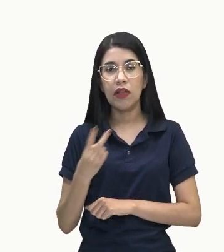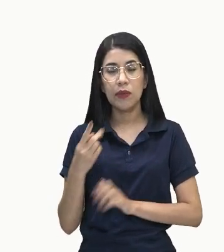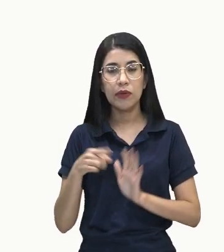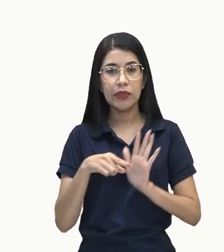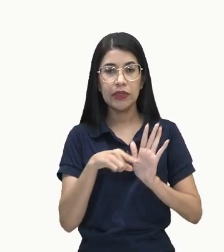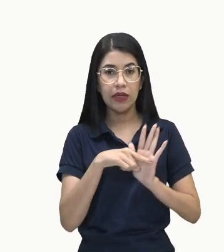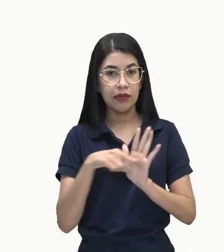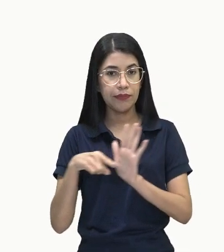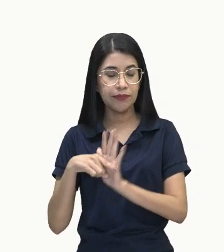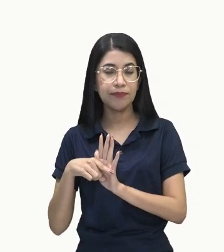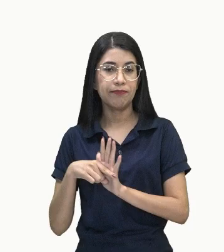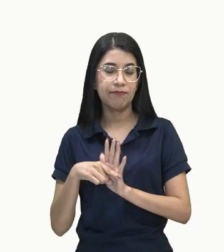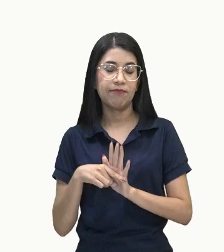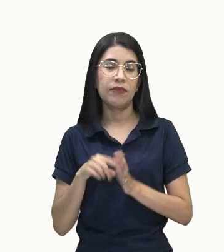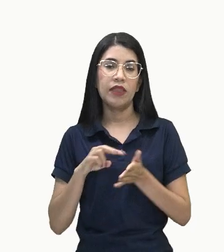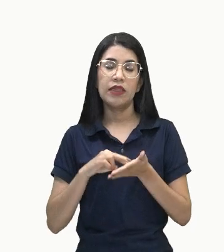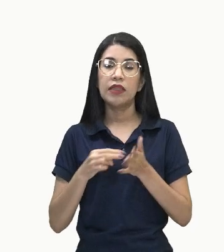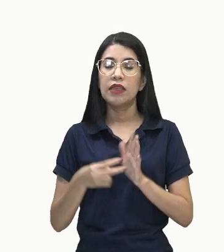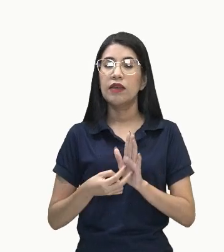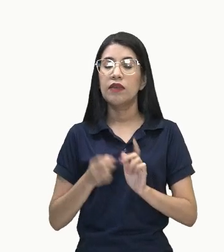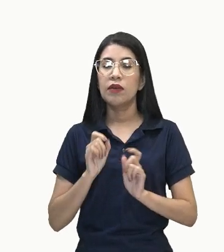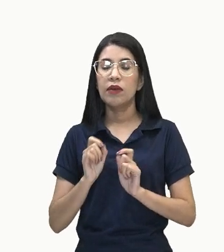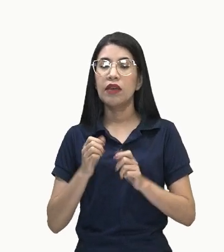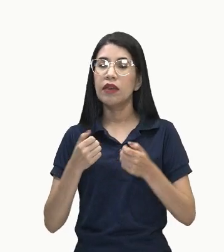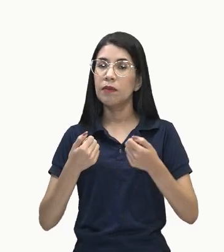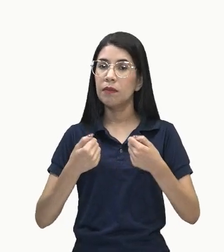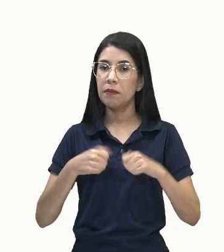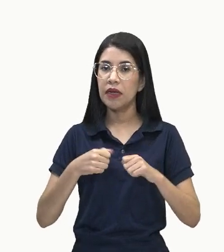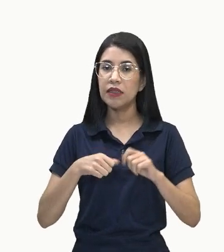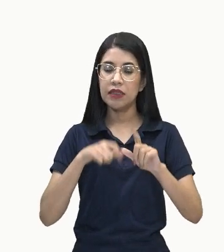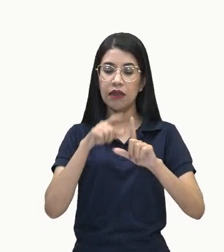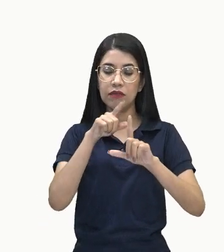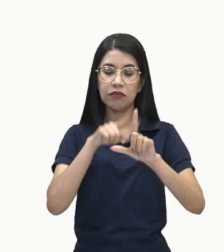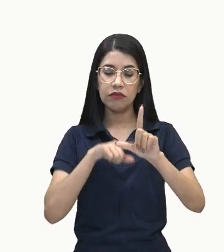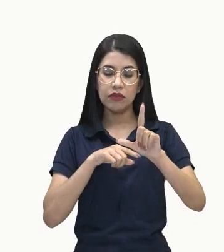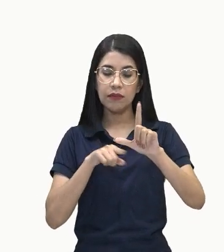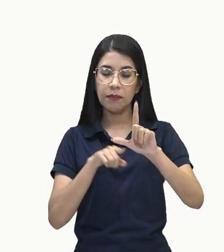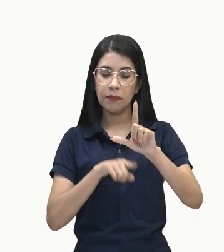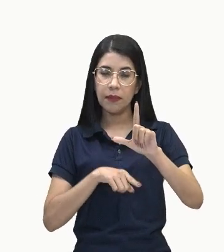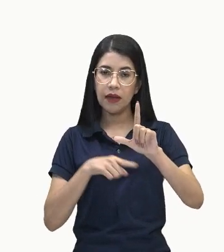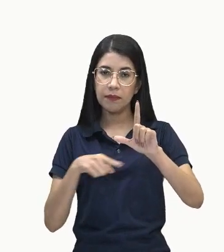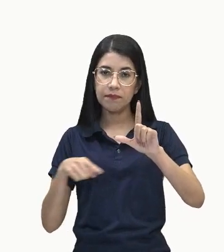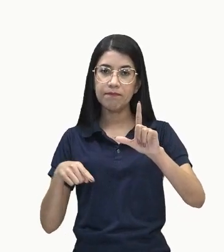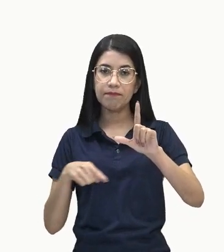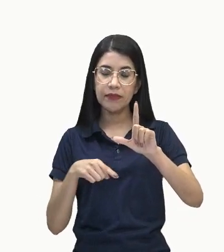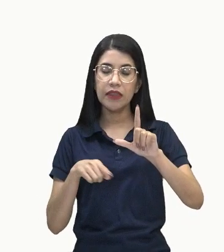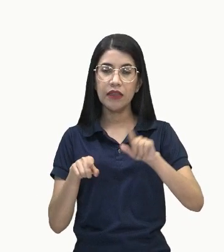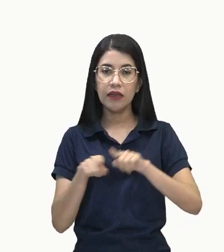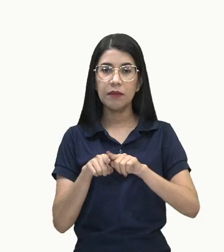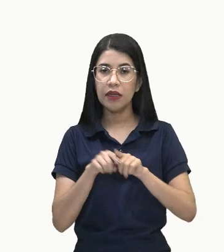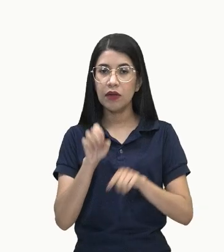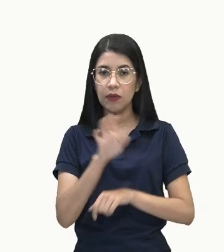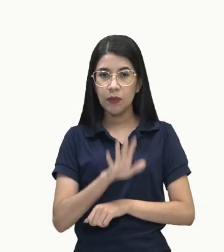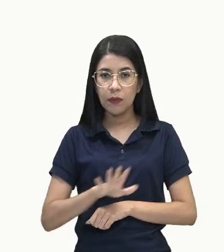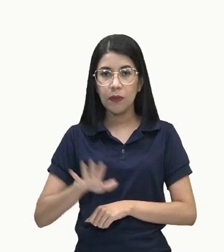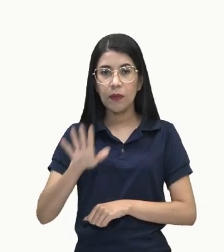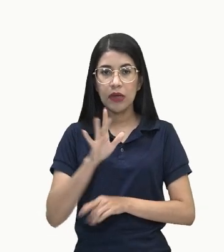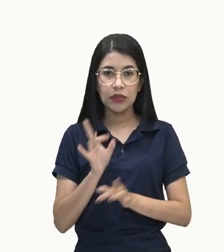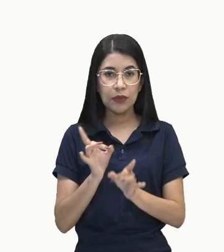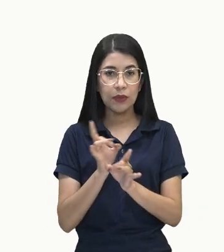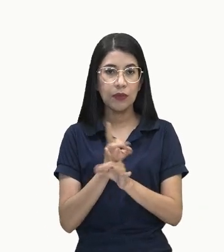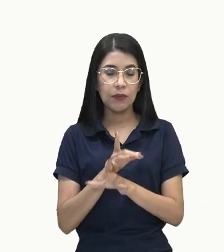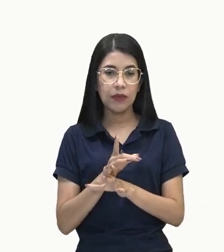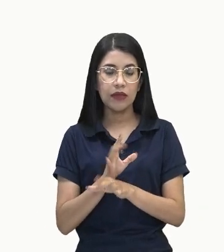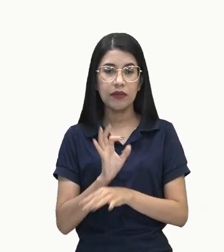nas coordenadas, então se faz necessário que tenhamos o plano cartesiano completo no desenho, tá